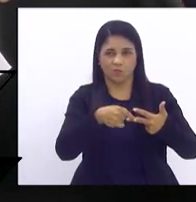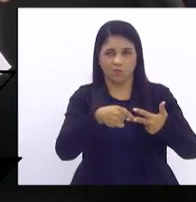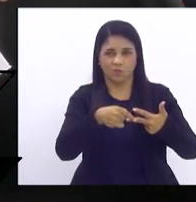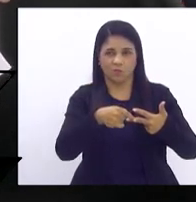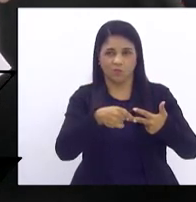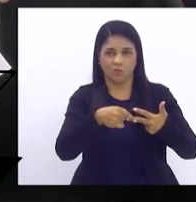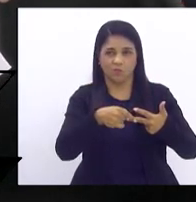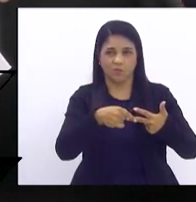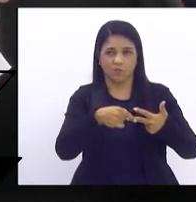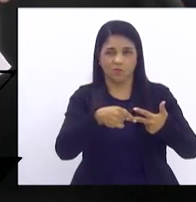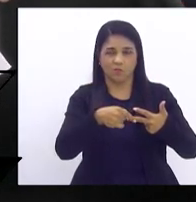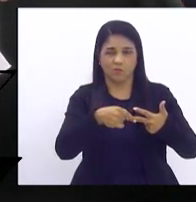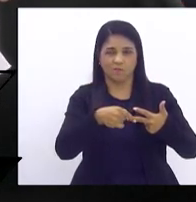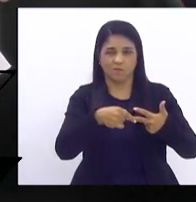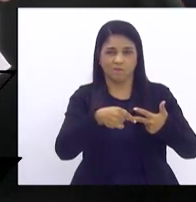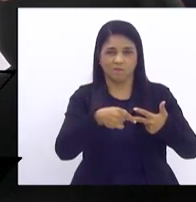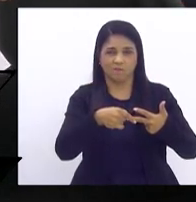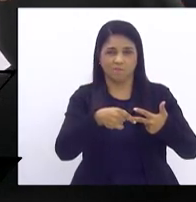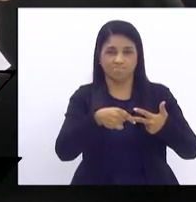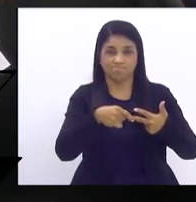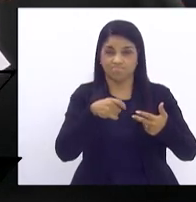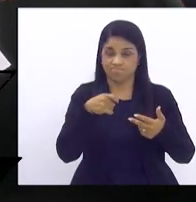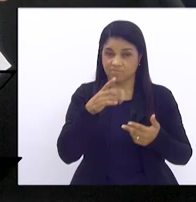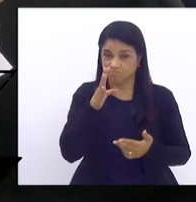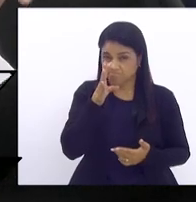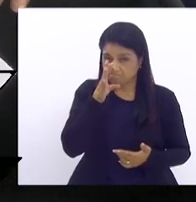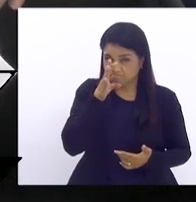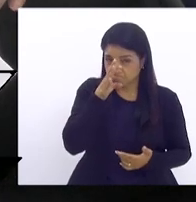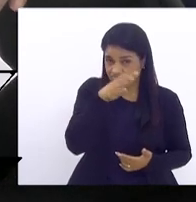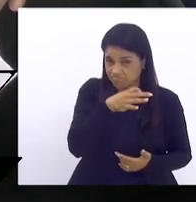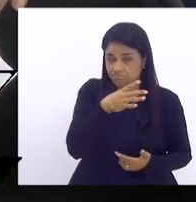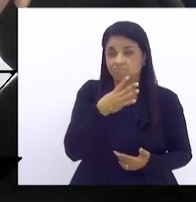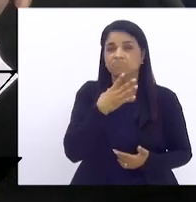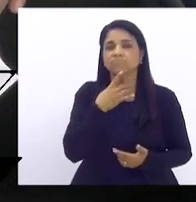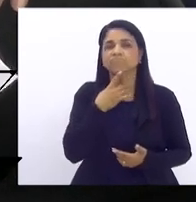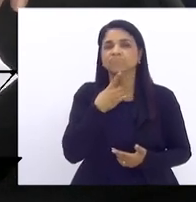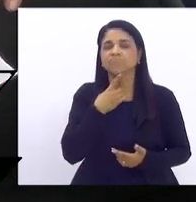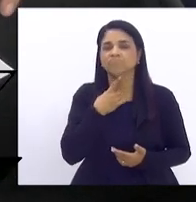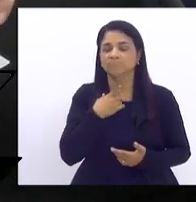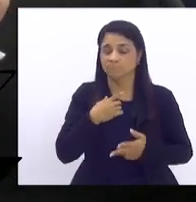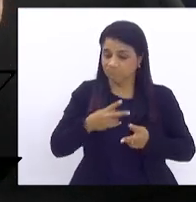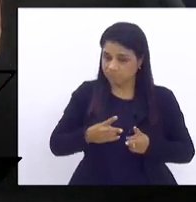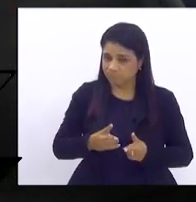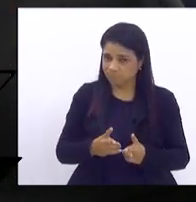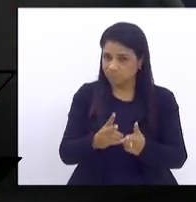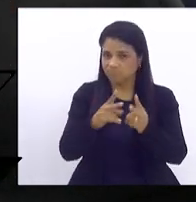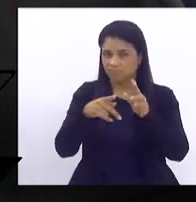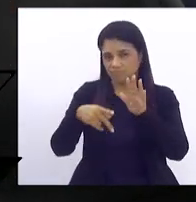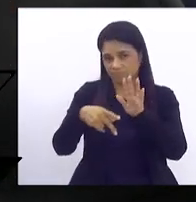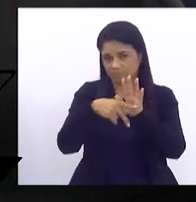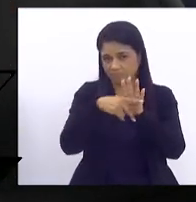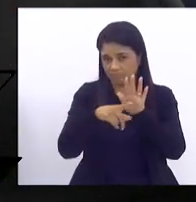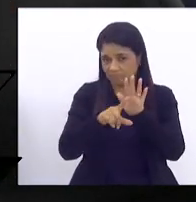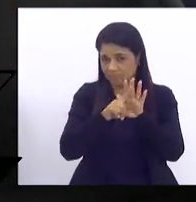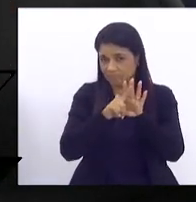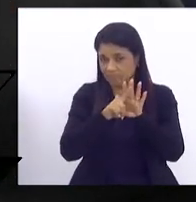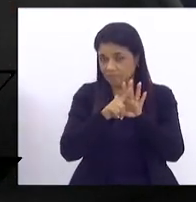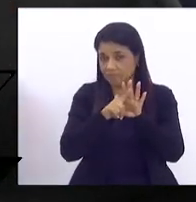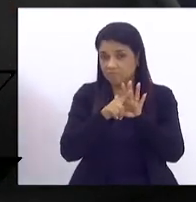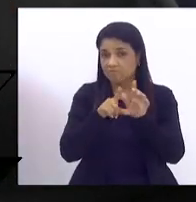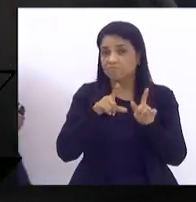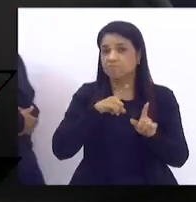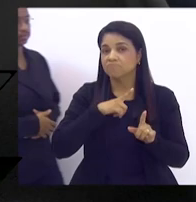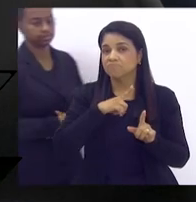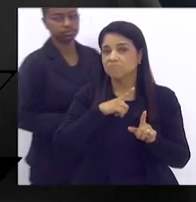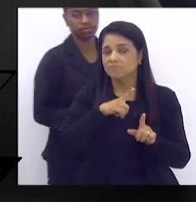E se ainda persistisse o desejo de continuar com o projeto, ele tinha